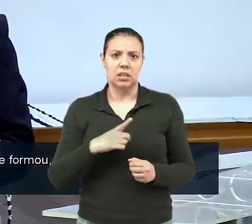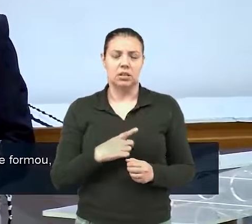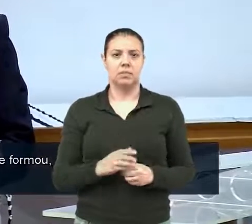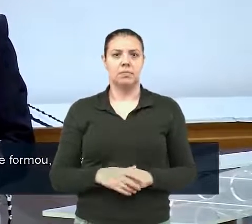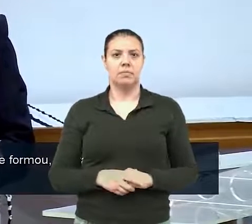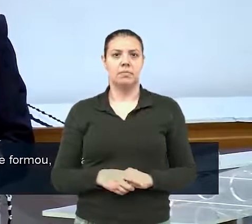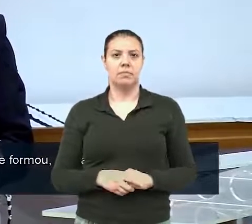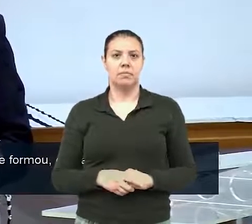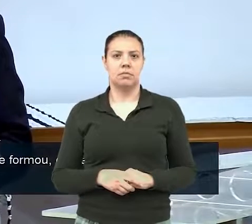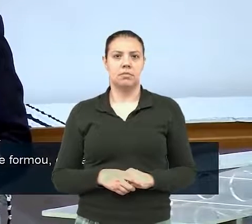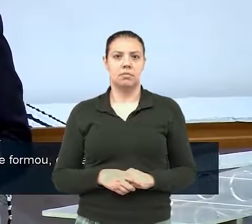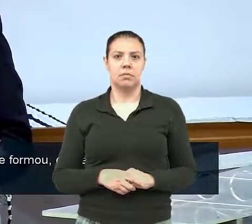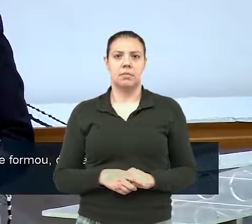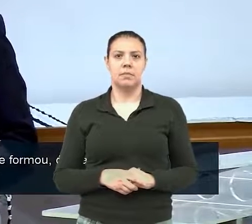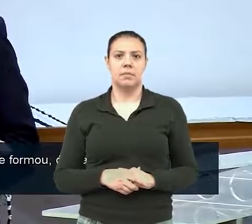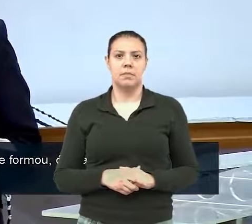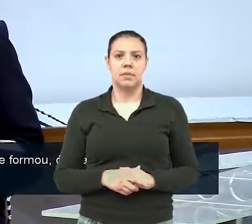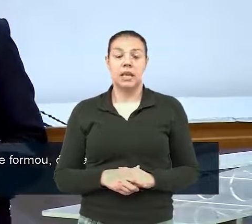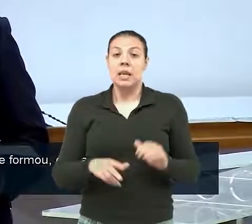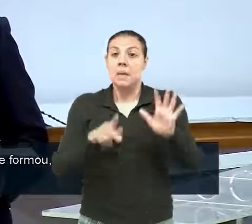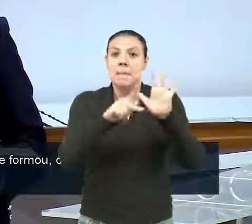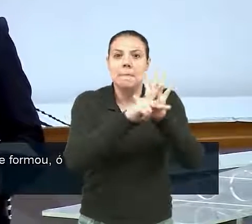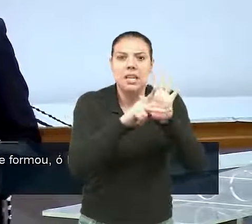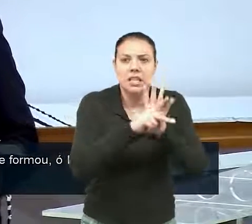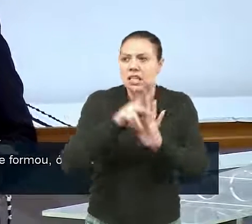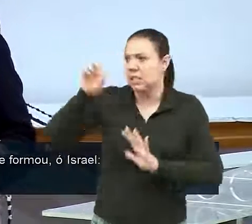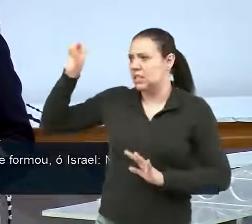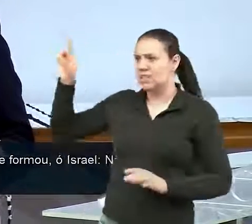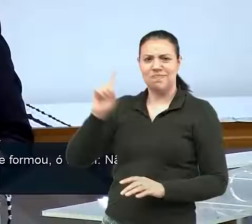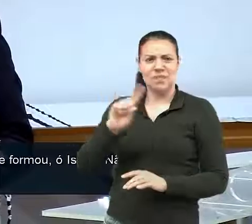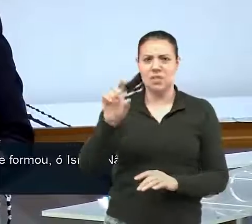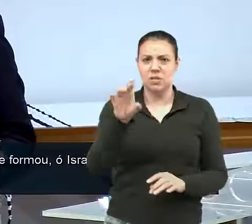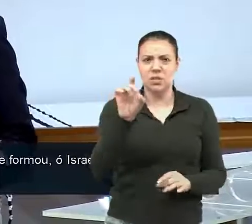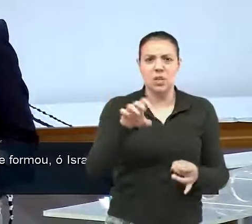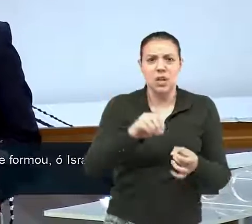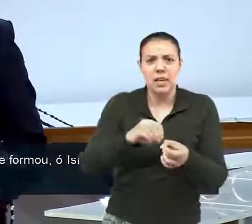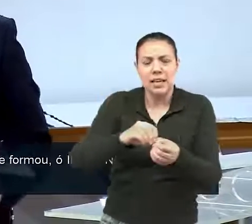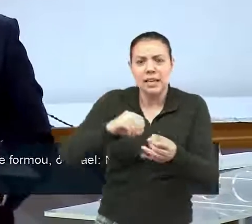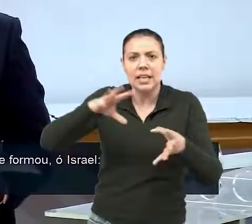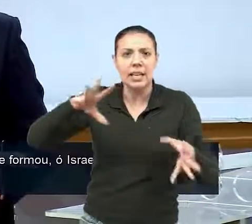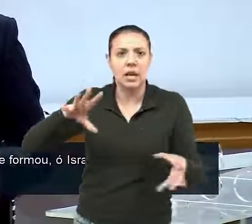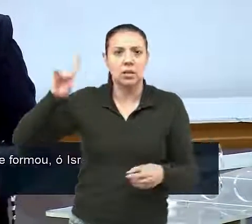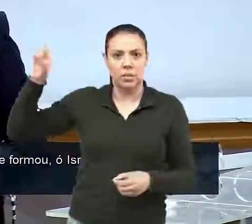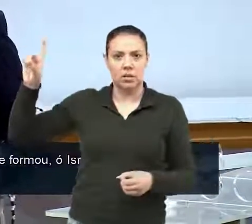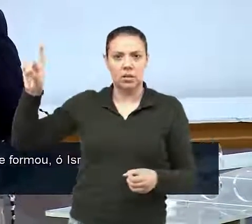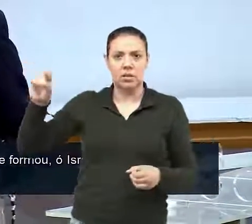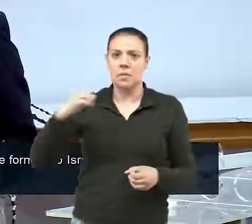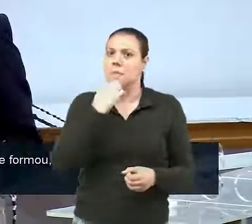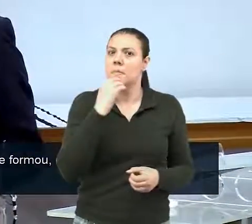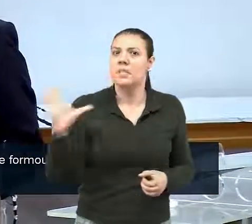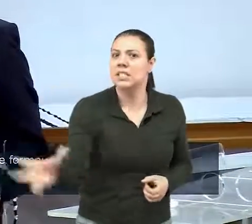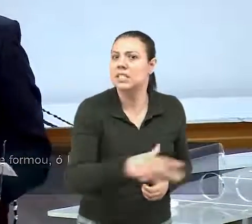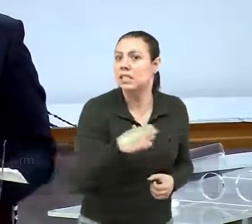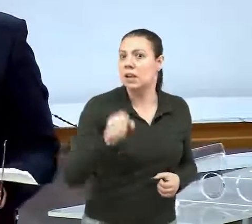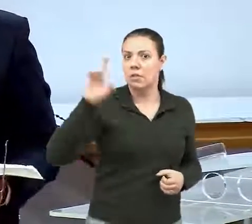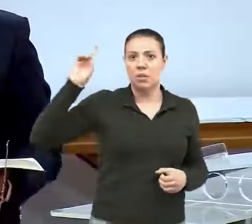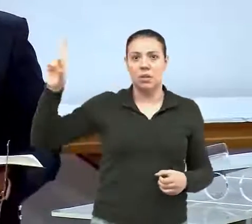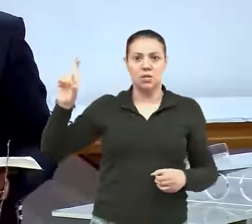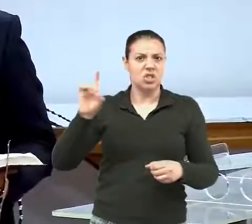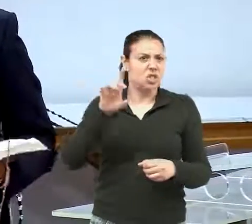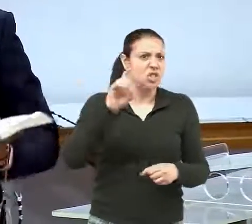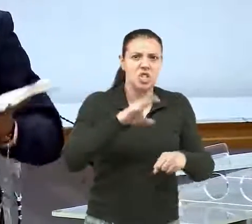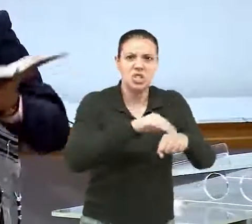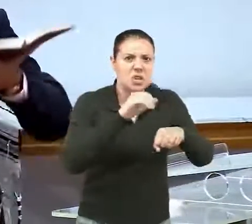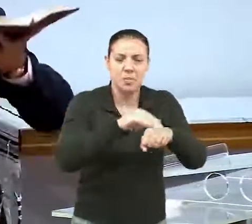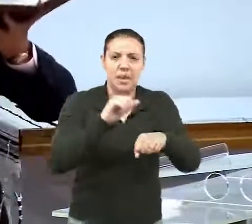Senhor. Você não apenas foi criado e formado por Deus, você não apenas foi remido por Deus, você não apenas foi chamado por